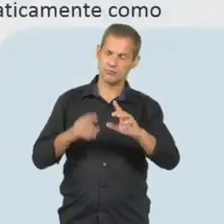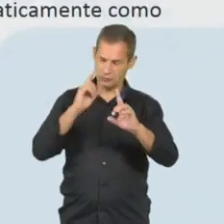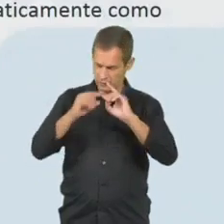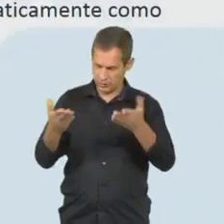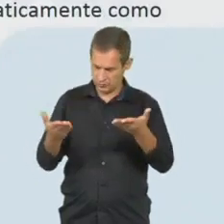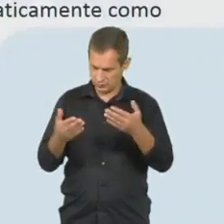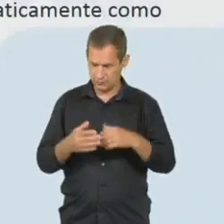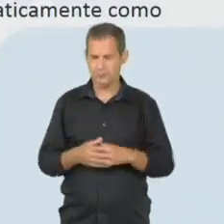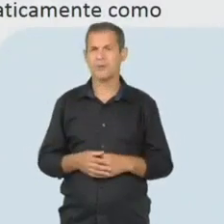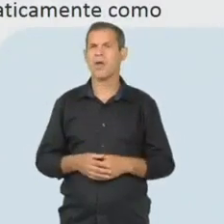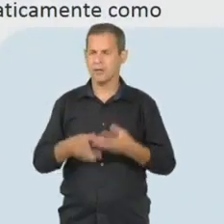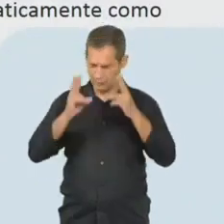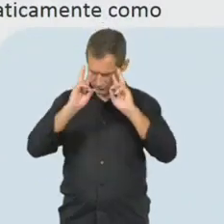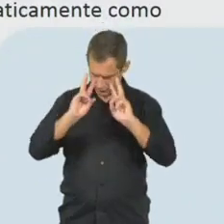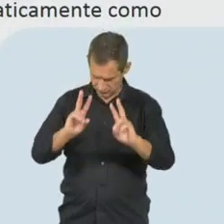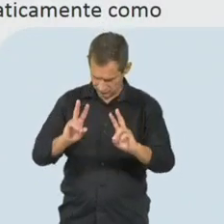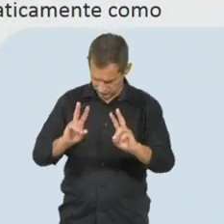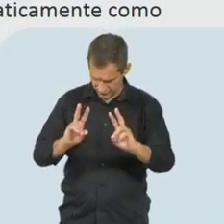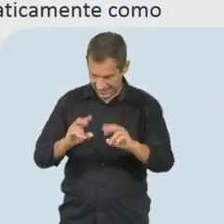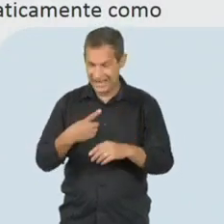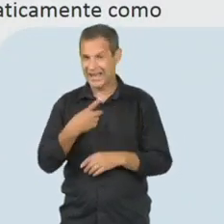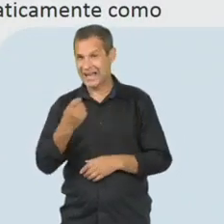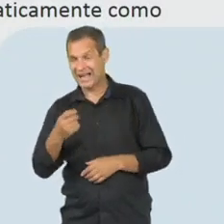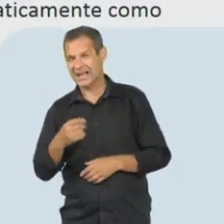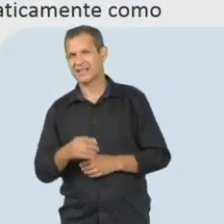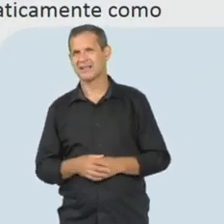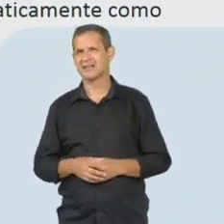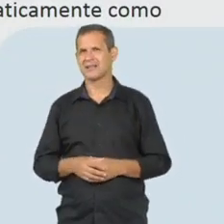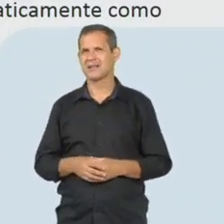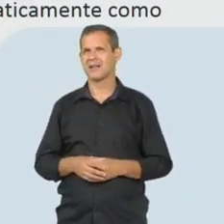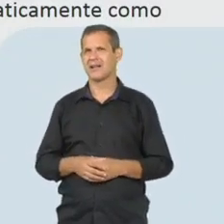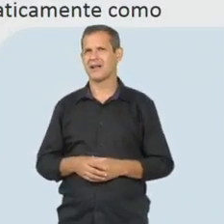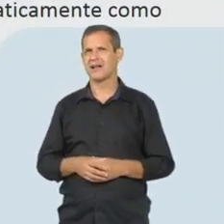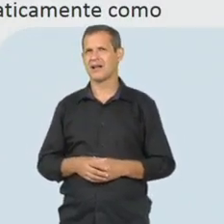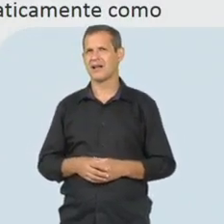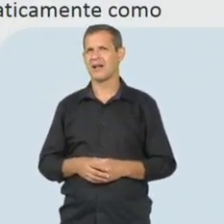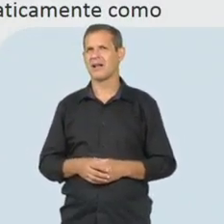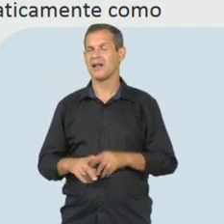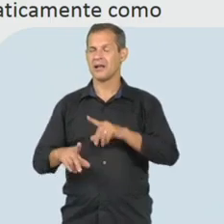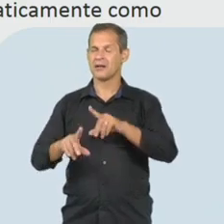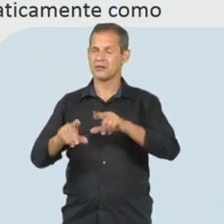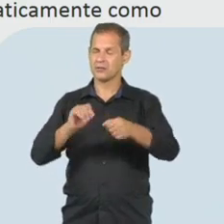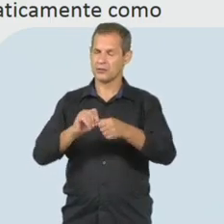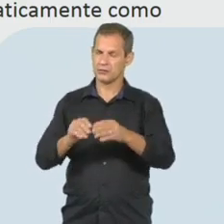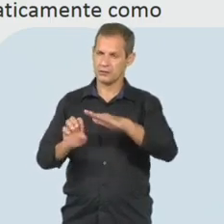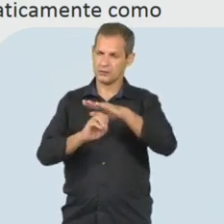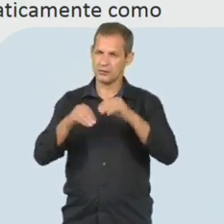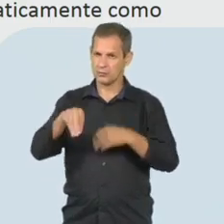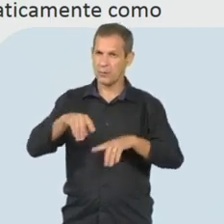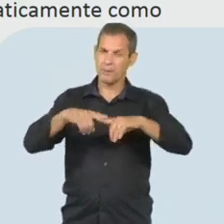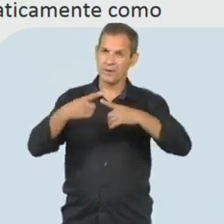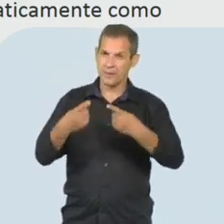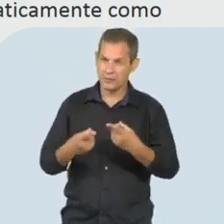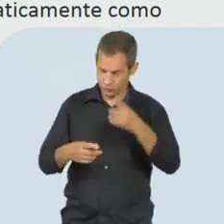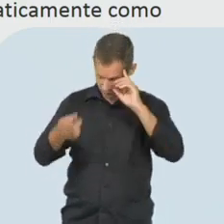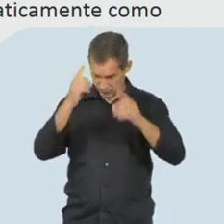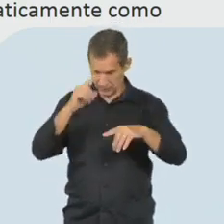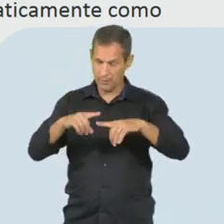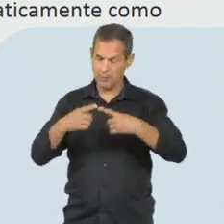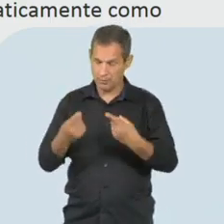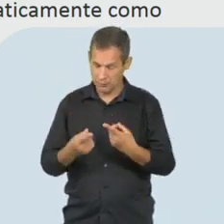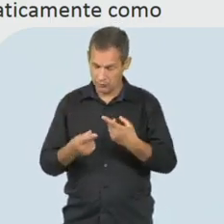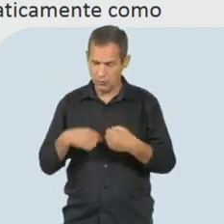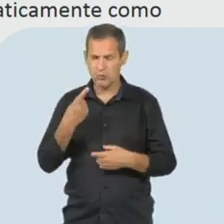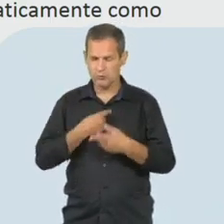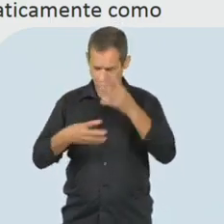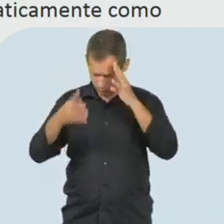aqui. Observe cada afirmação feita pela empresa M, que se trata aqui de uma suposição. Então, vamos